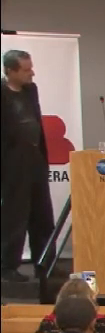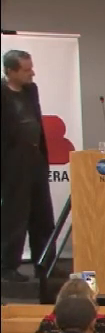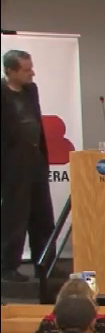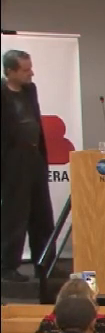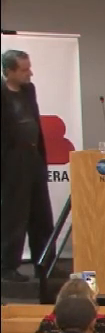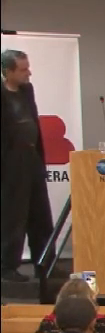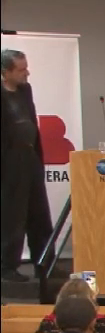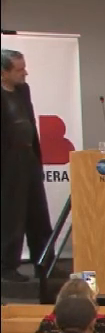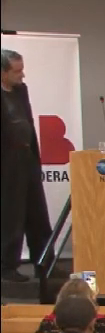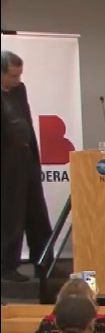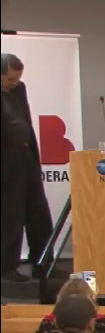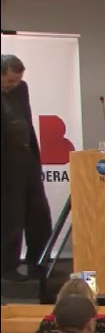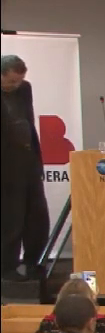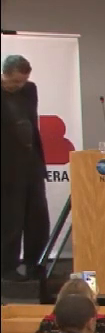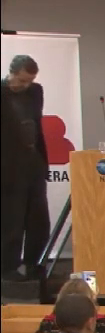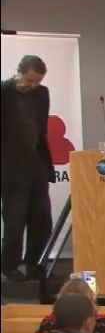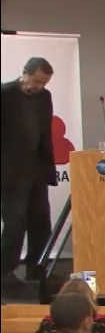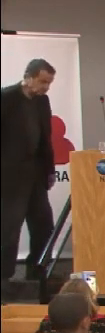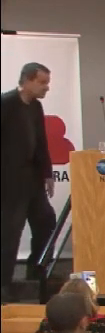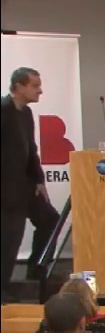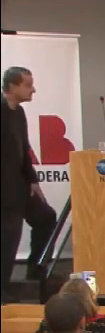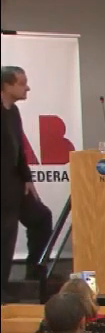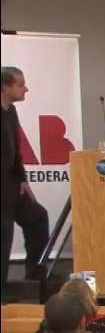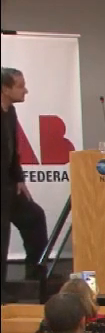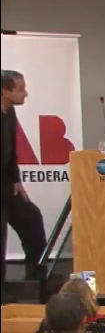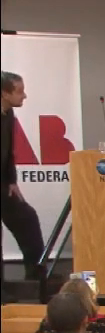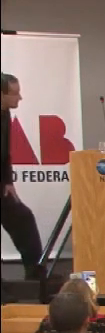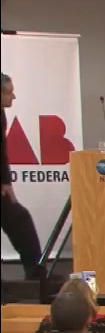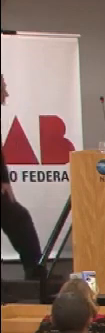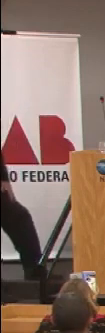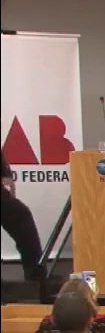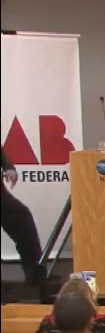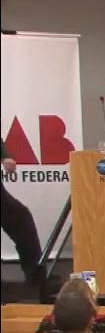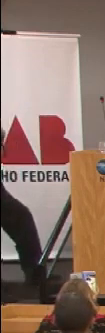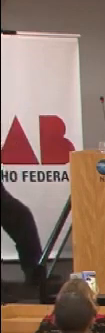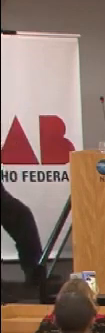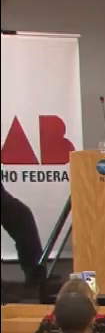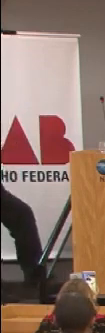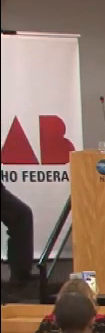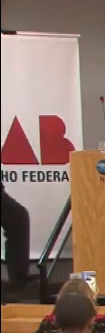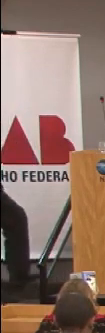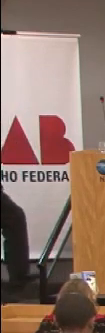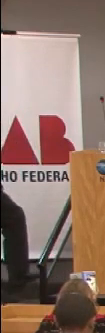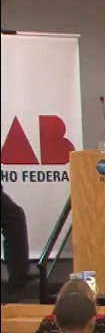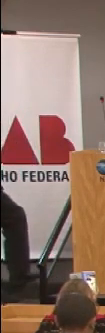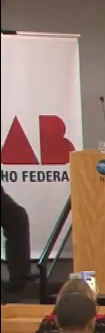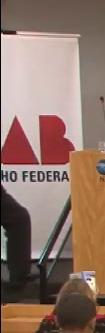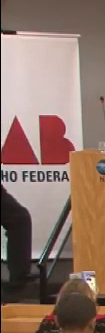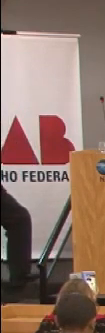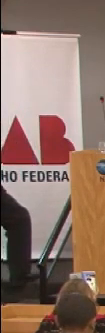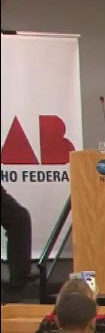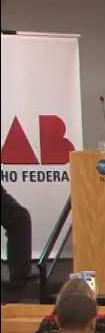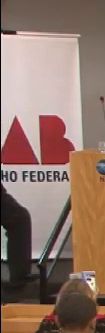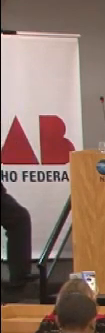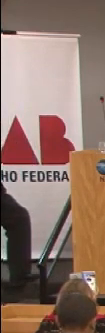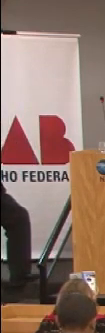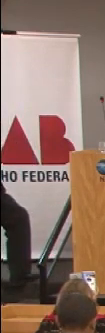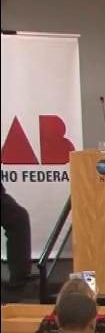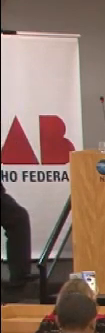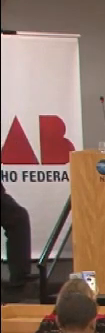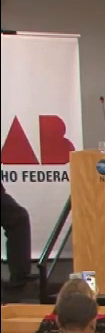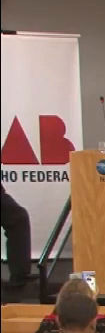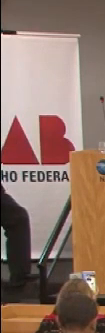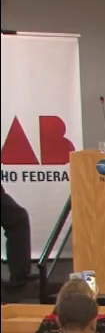ainda mais importante lutar, não contra o que nos arde, mas contra aquilo